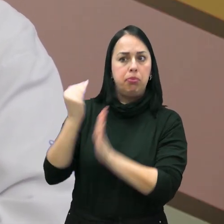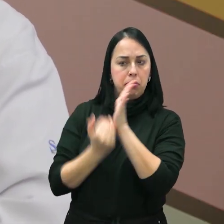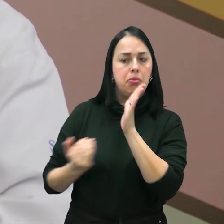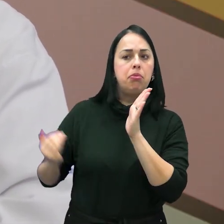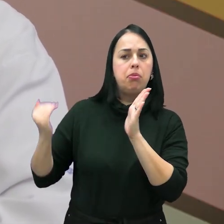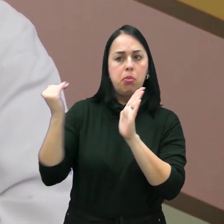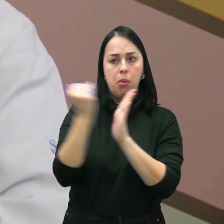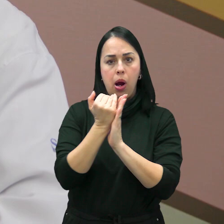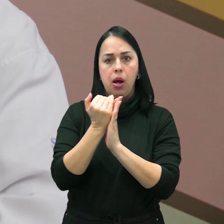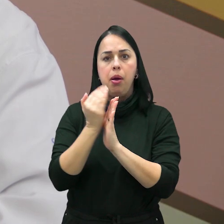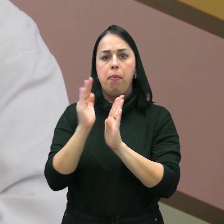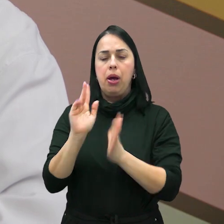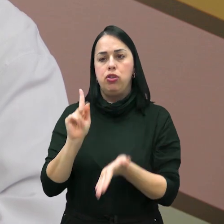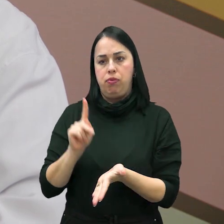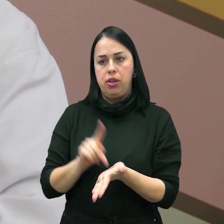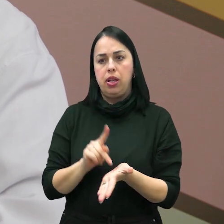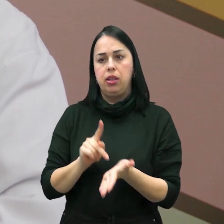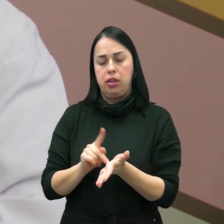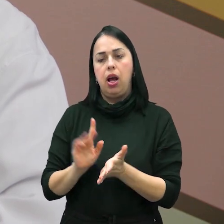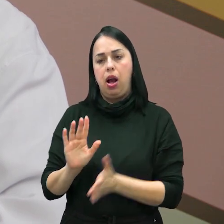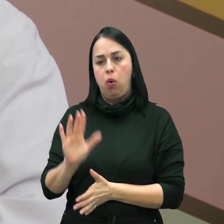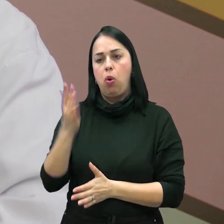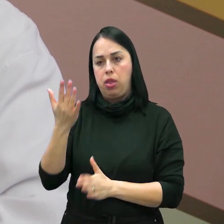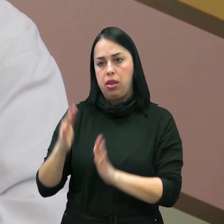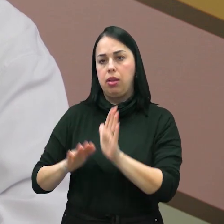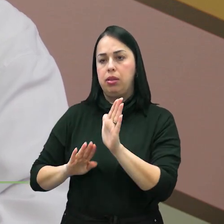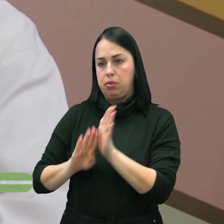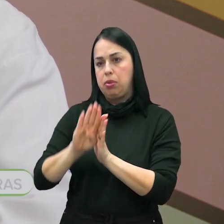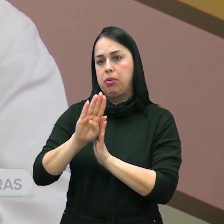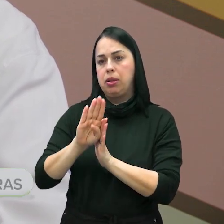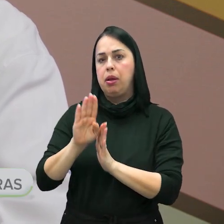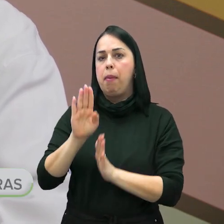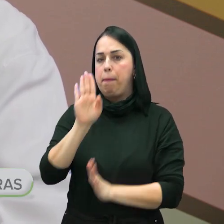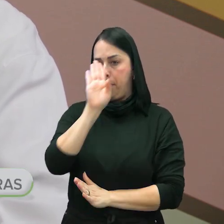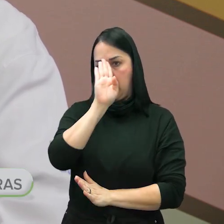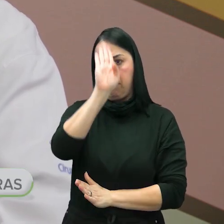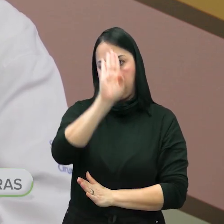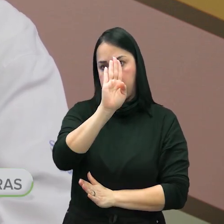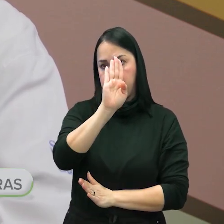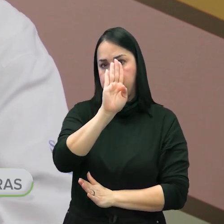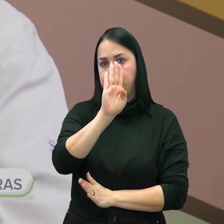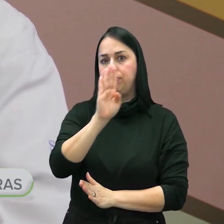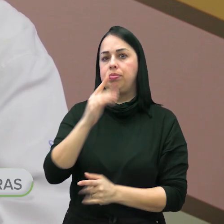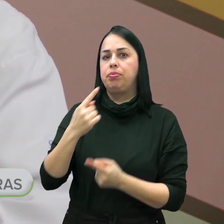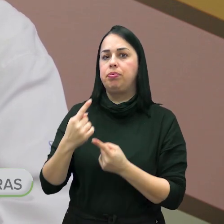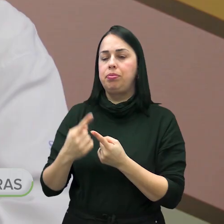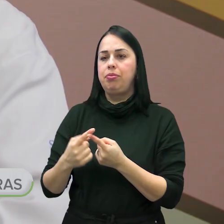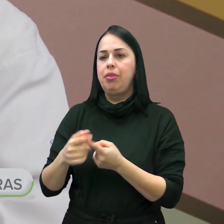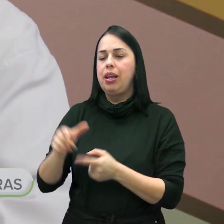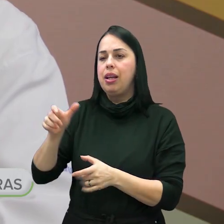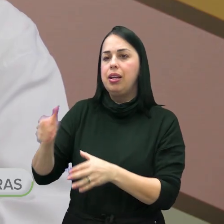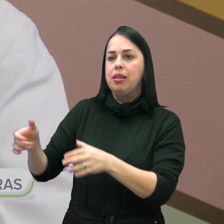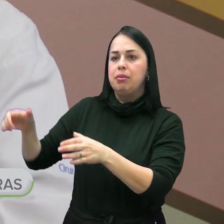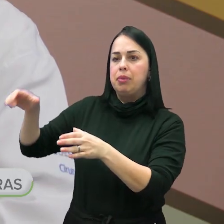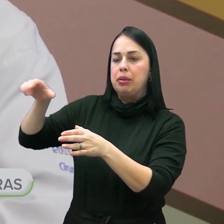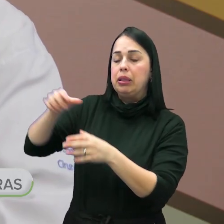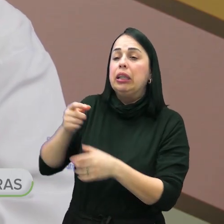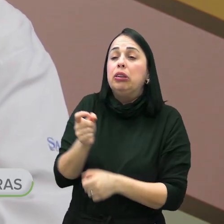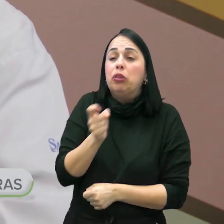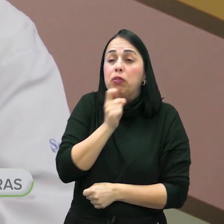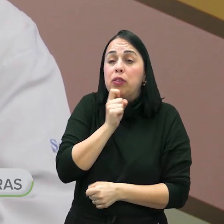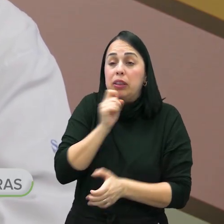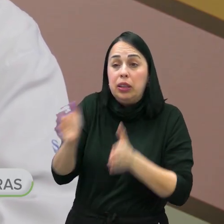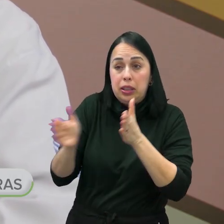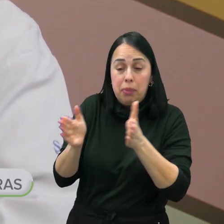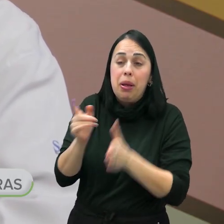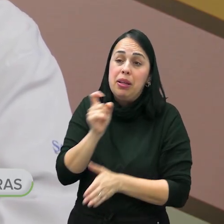passado, mas sem dúvida há um aumento. Está relacionado principalmente com as queimaduras por escaldo. As pessoas no